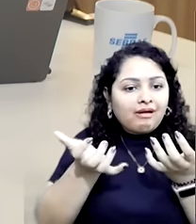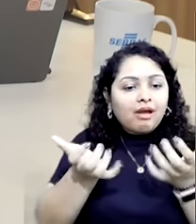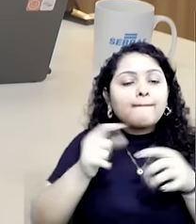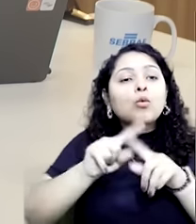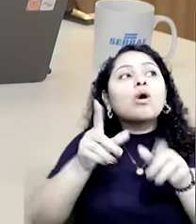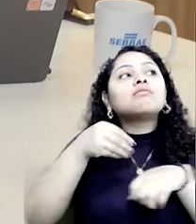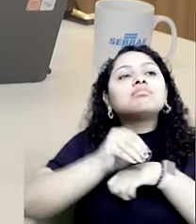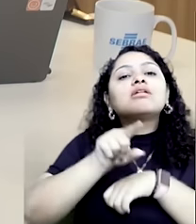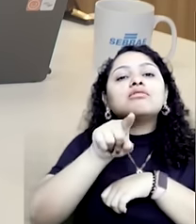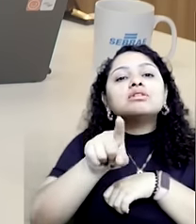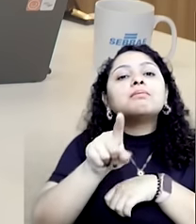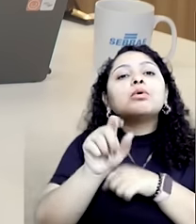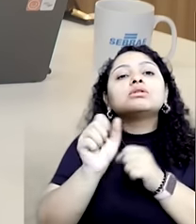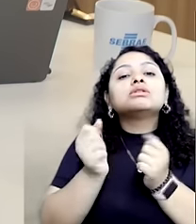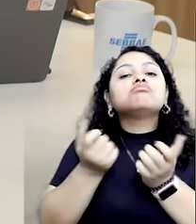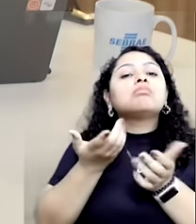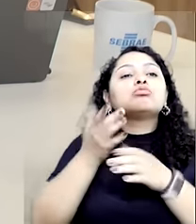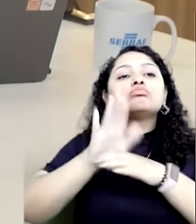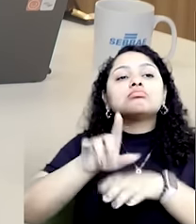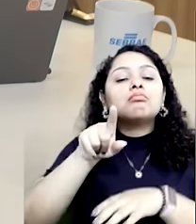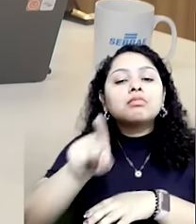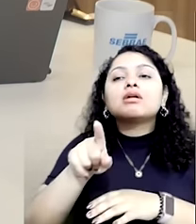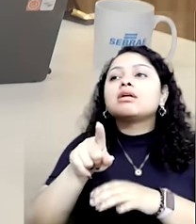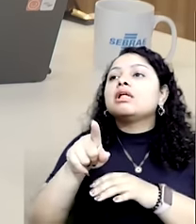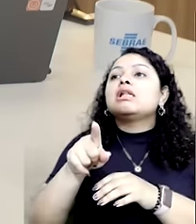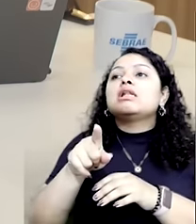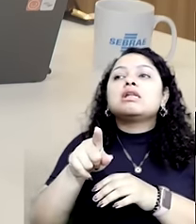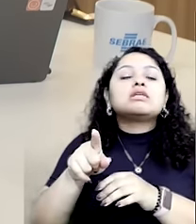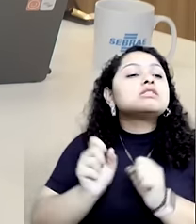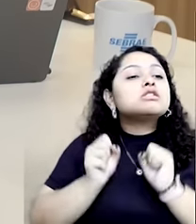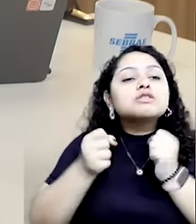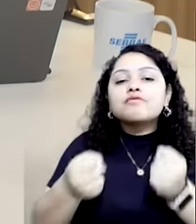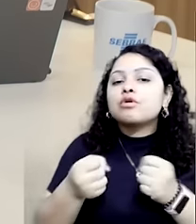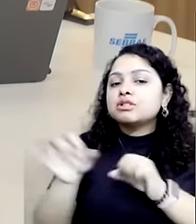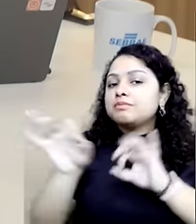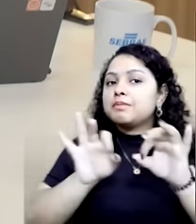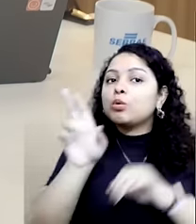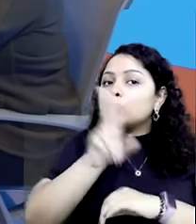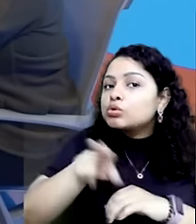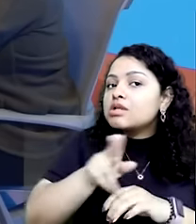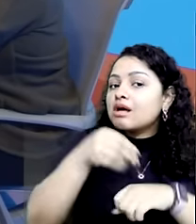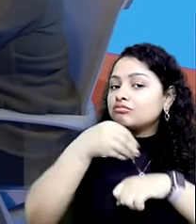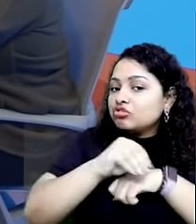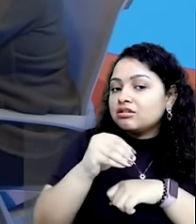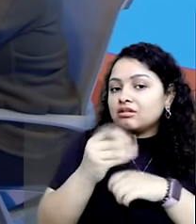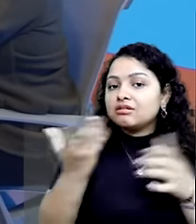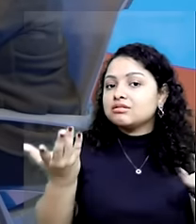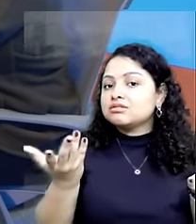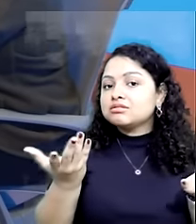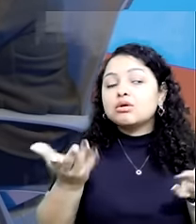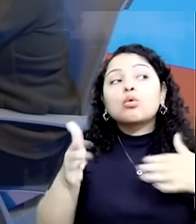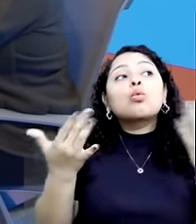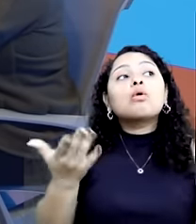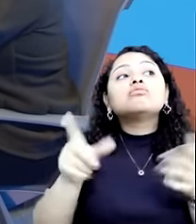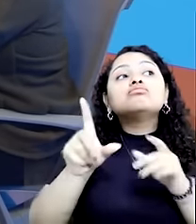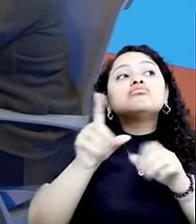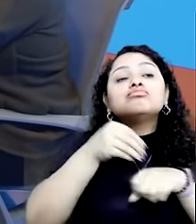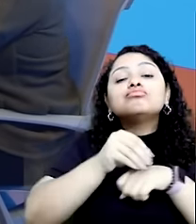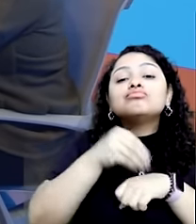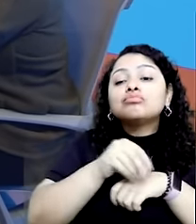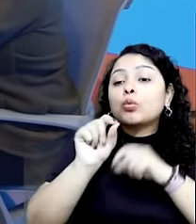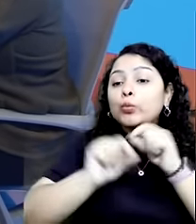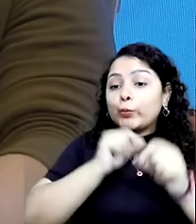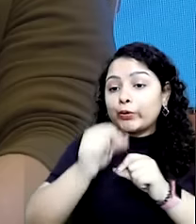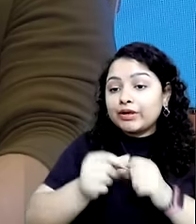possam aí utilizar as dicas de hoje também que que vocês podem aí sugerir pra gente comece comece pequeno